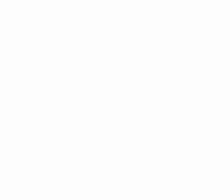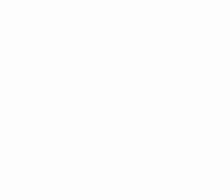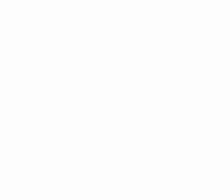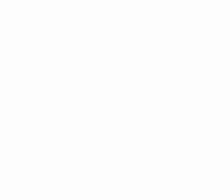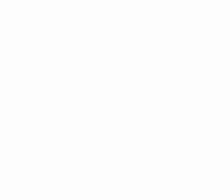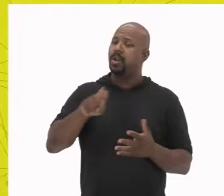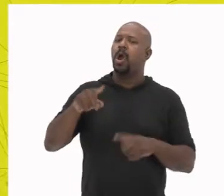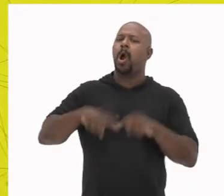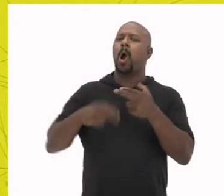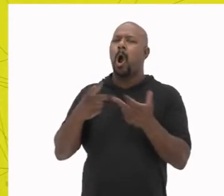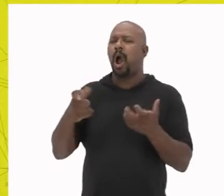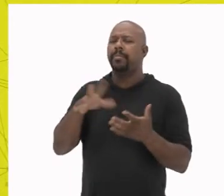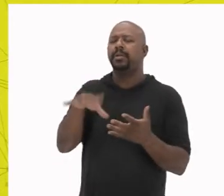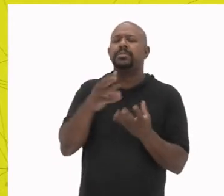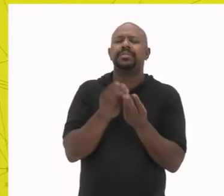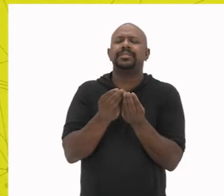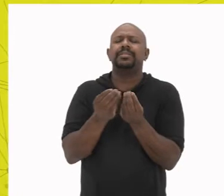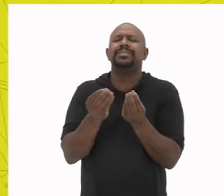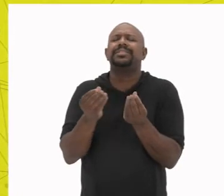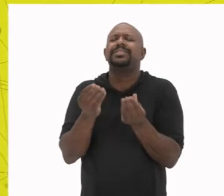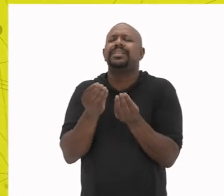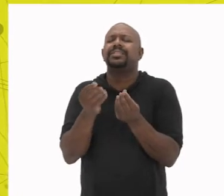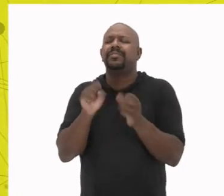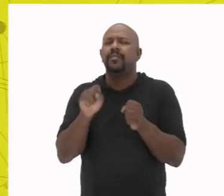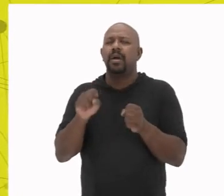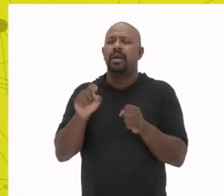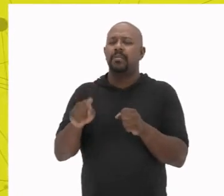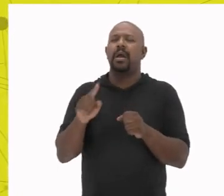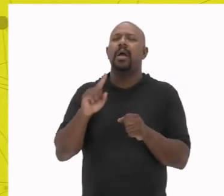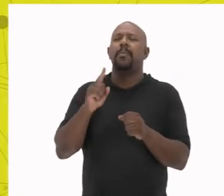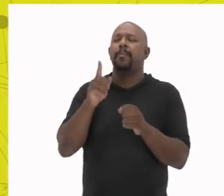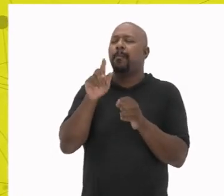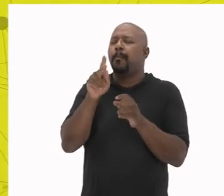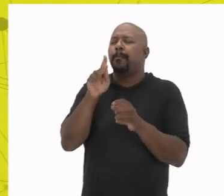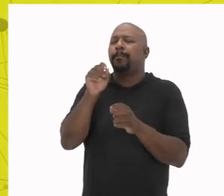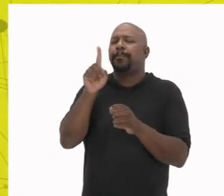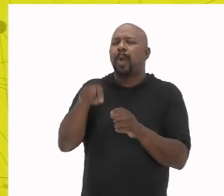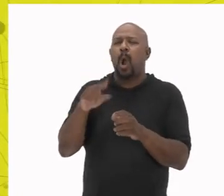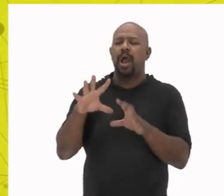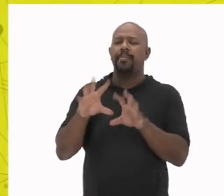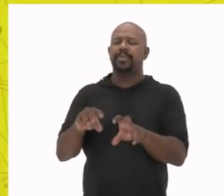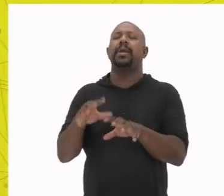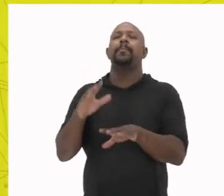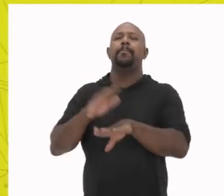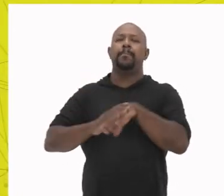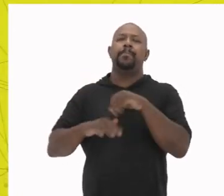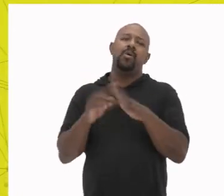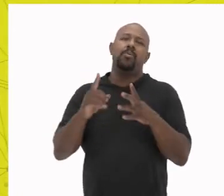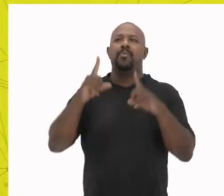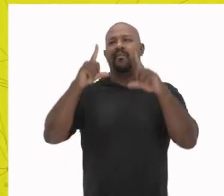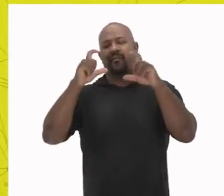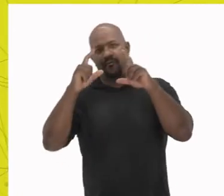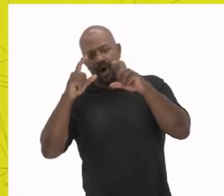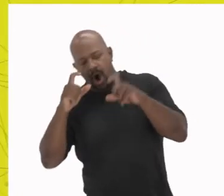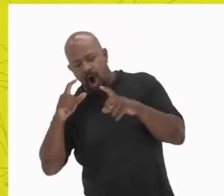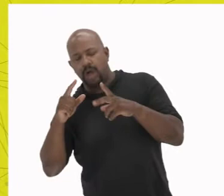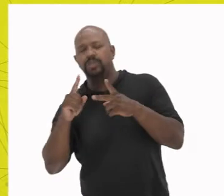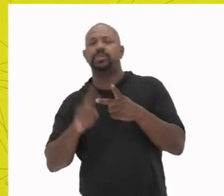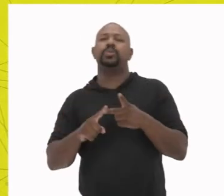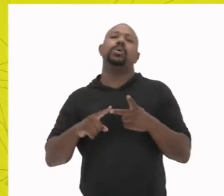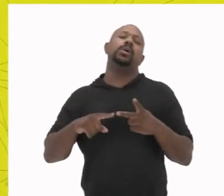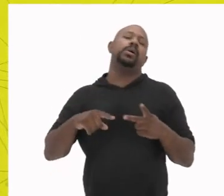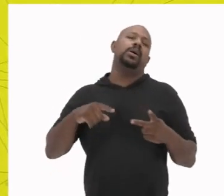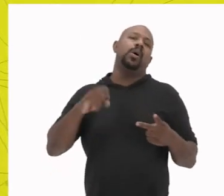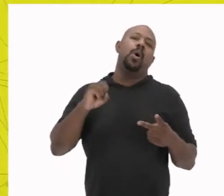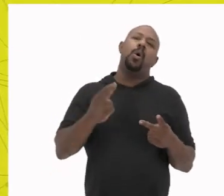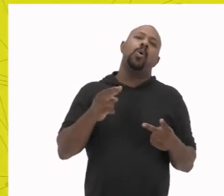sobre a palma. Para manuseio de obras com superfícies sensíveis à captação de poeira e marcas de mão, como